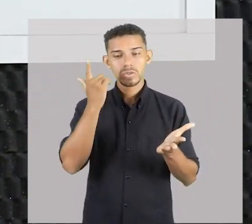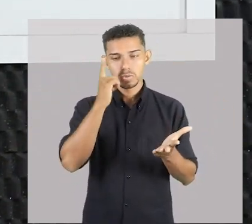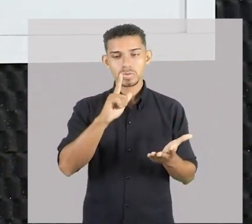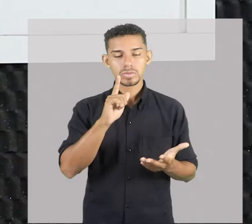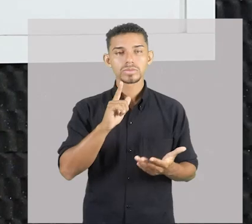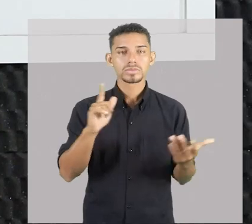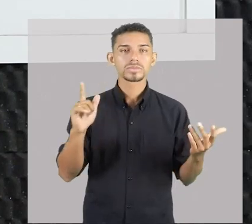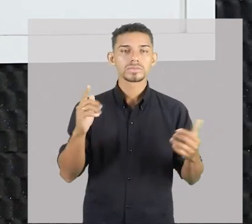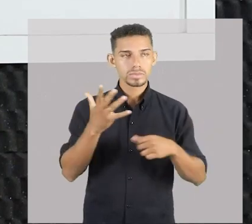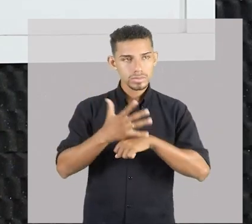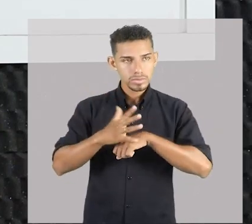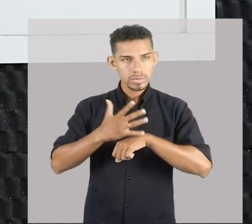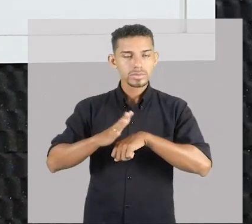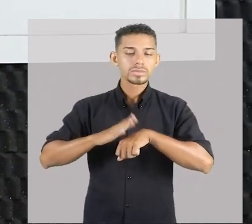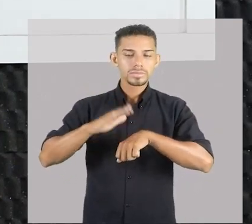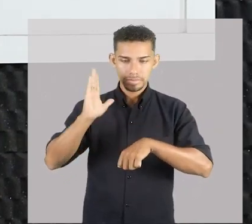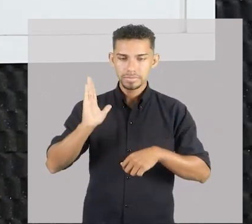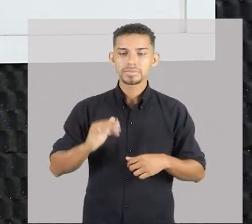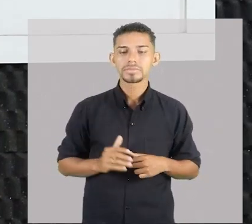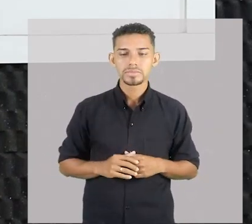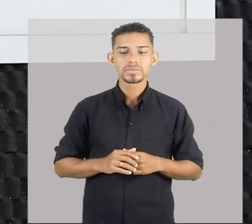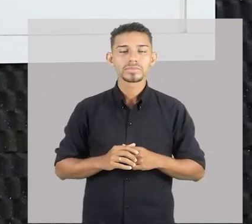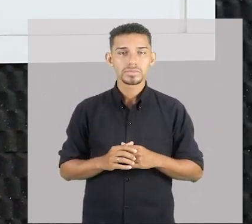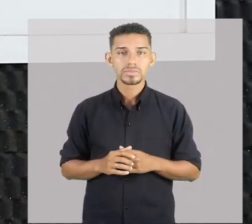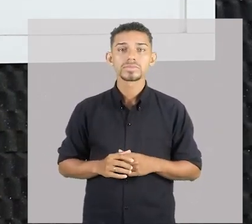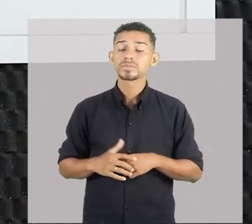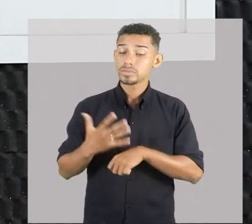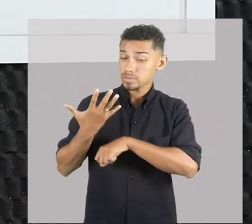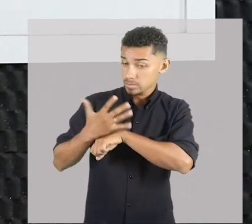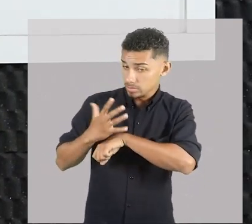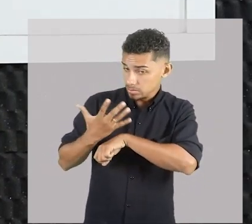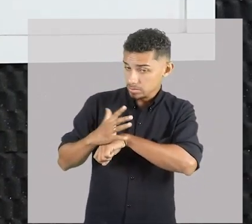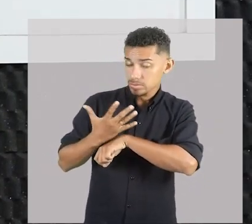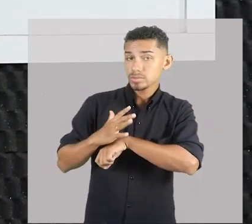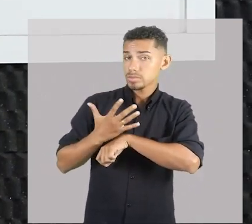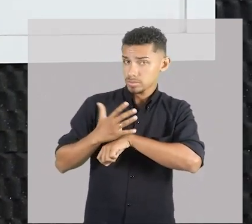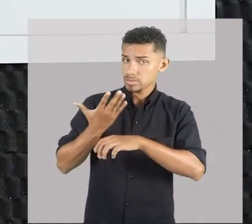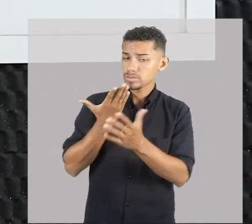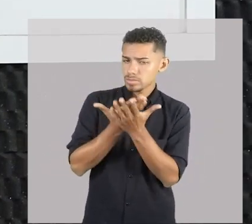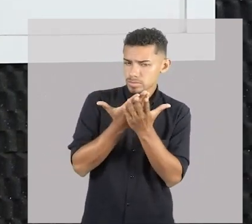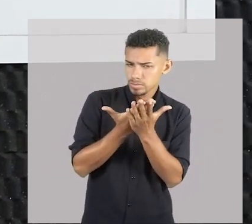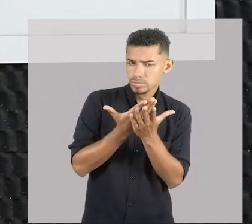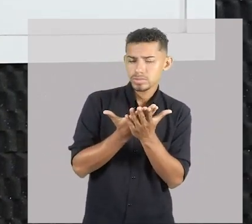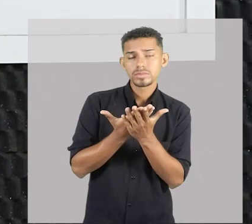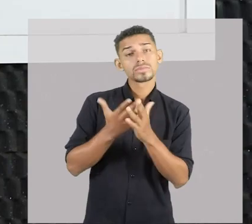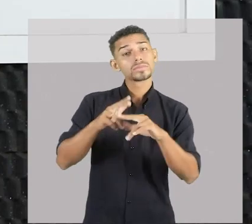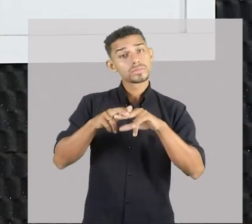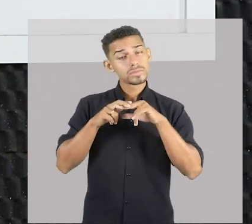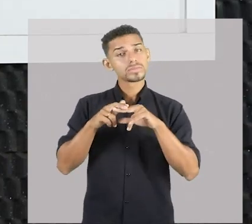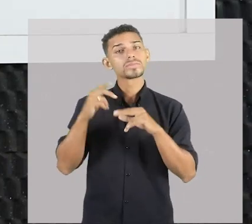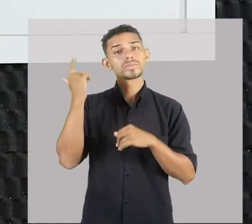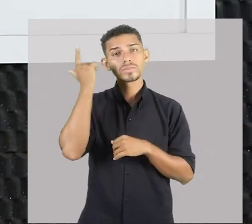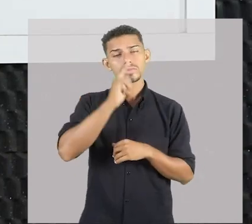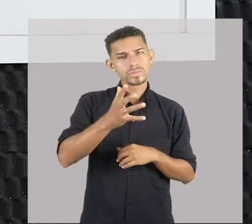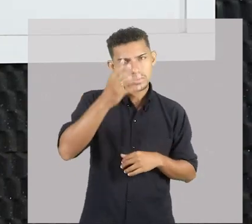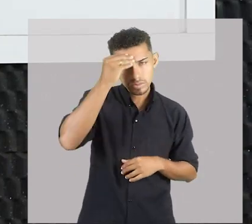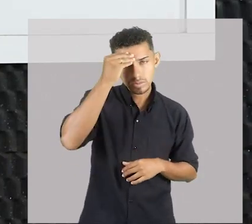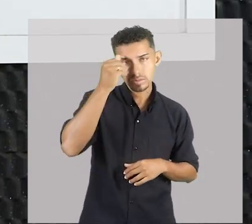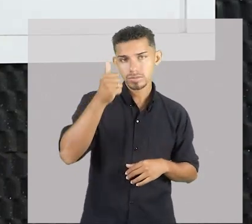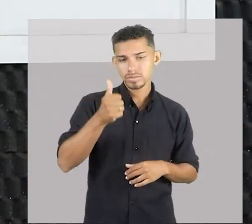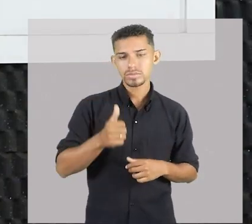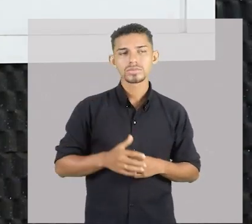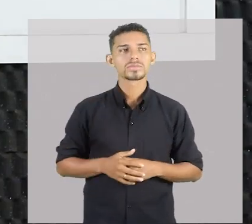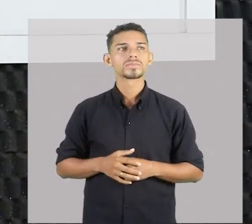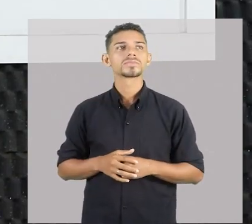gente consegue praticar mais, tá bom? Vai praticar mais, evidentemente, porém a gente consegue fixar o conteúdo.